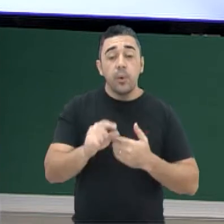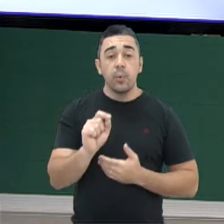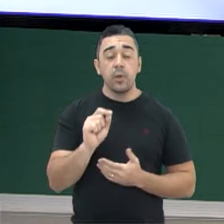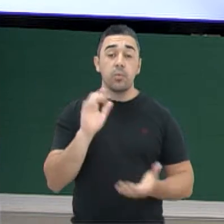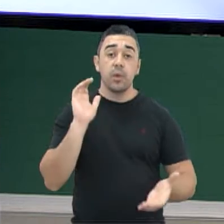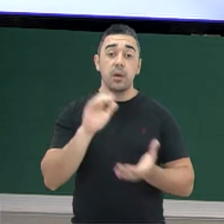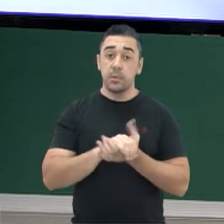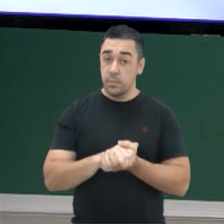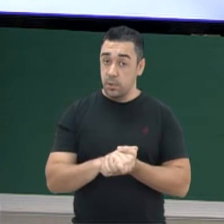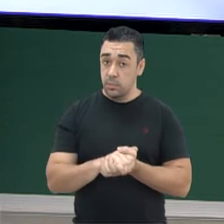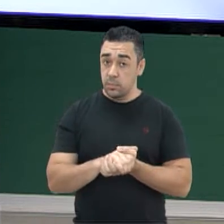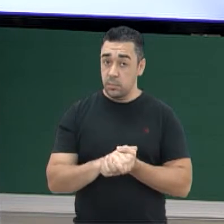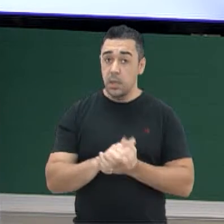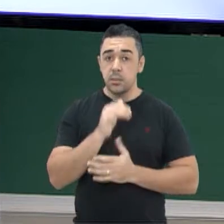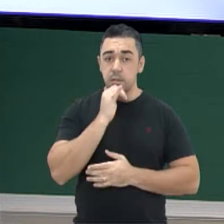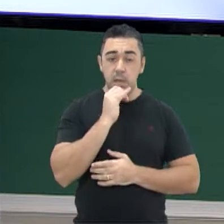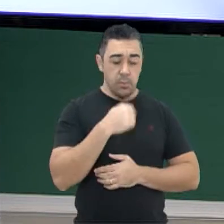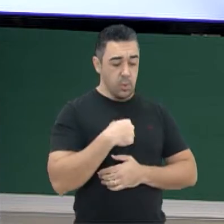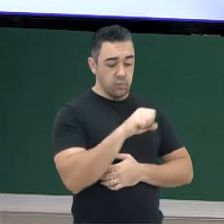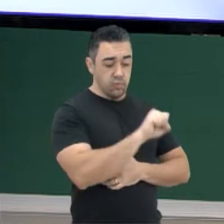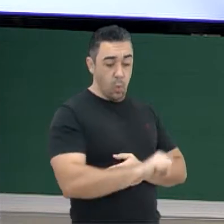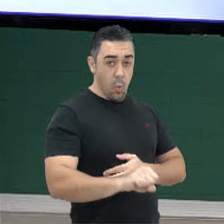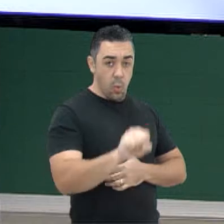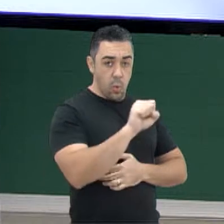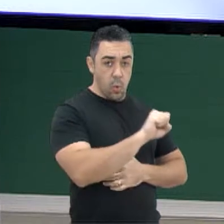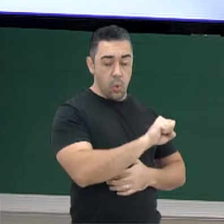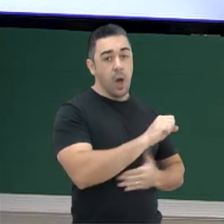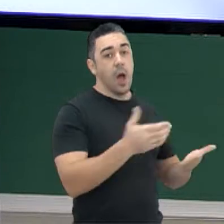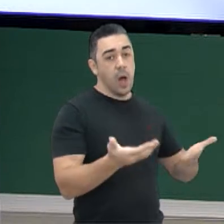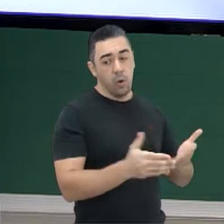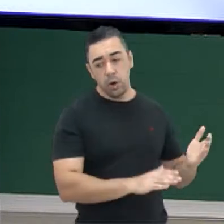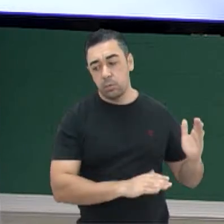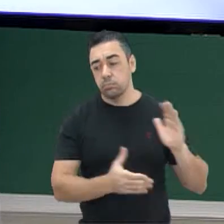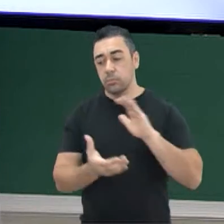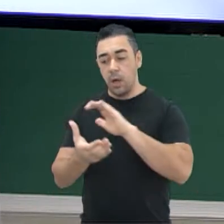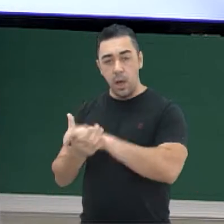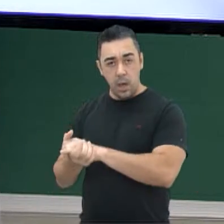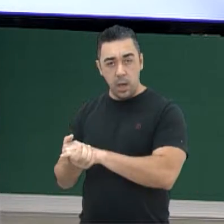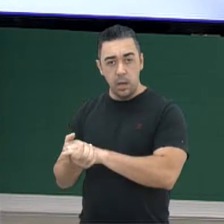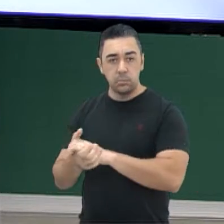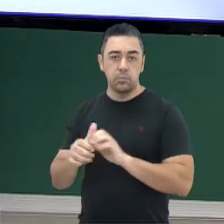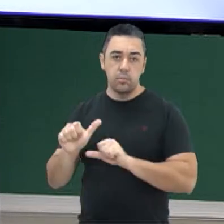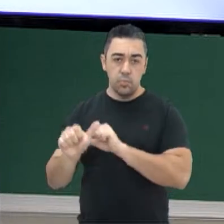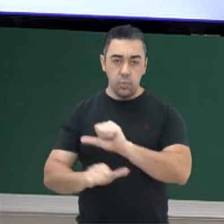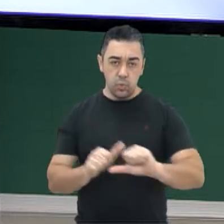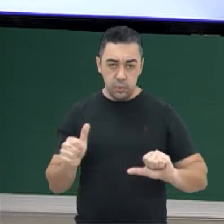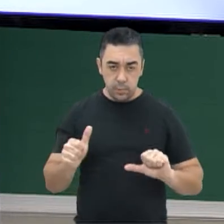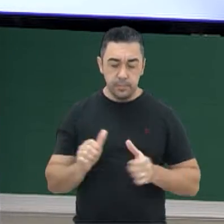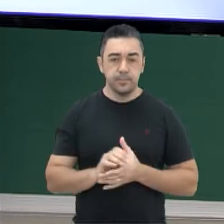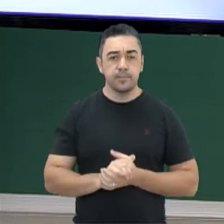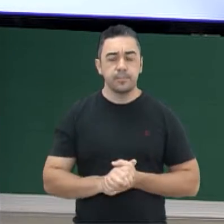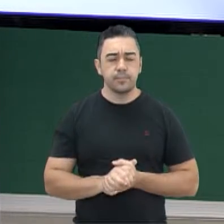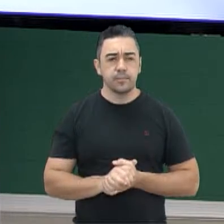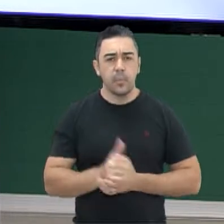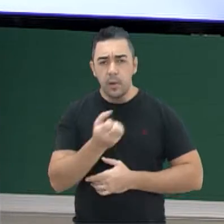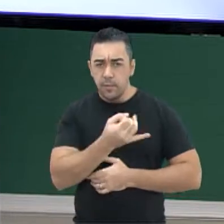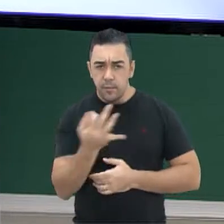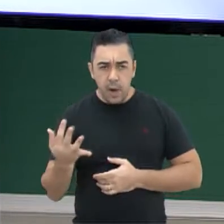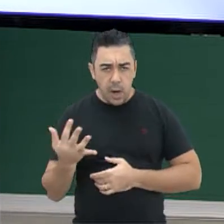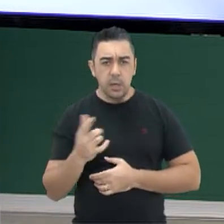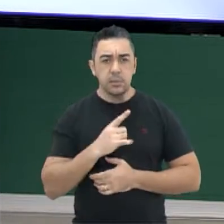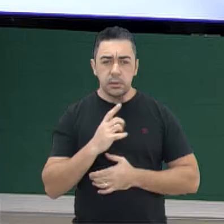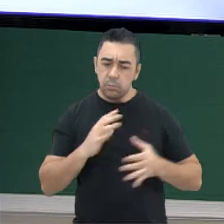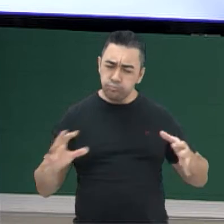o casamento, quando você deixa de ser solteiro e passa agora uma vida em casal. Muitos estão ligados